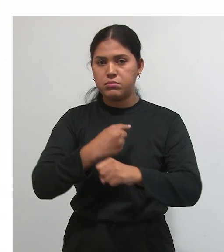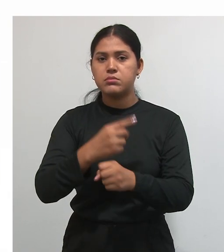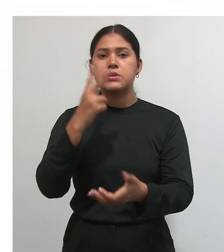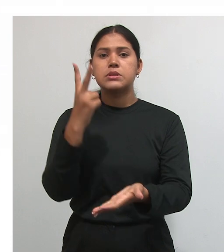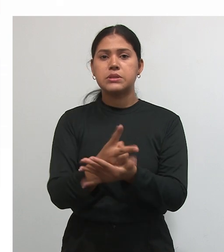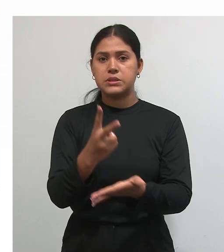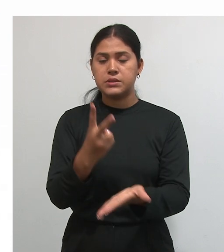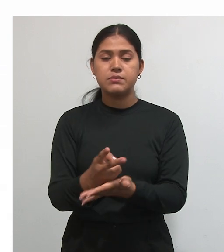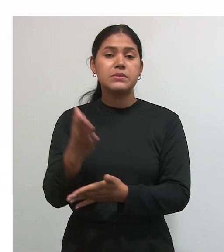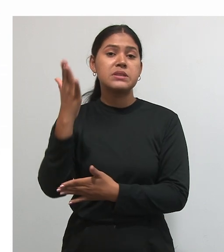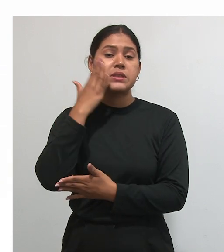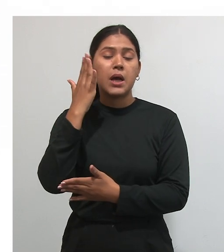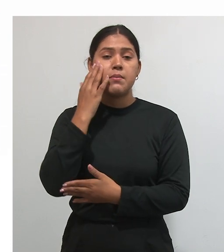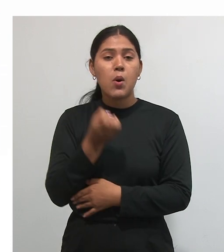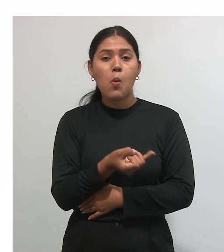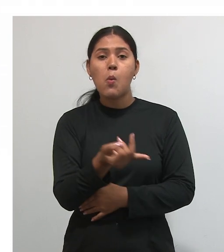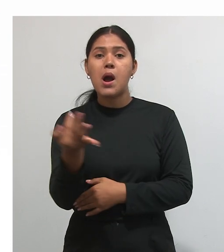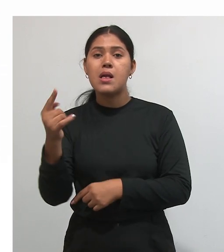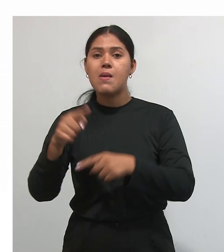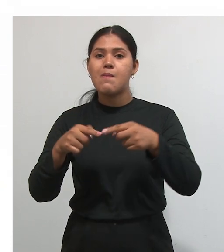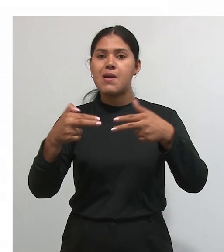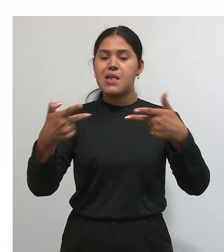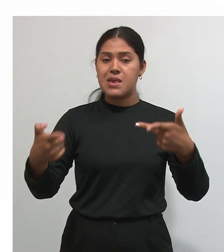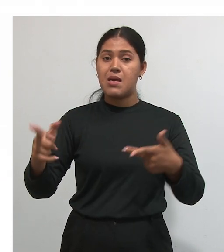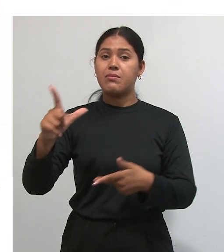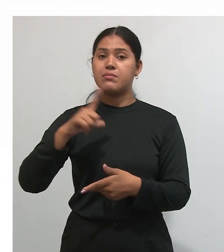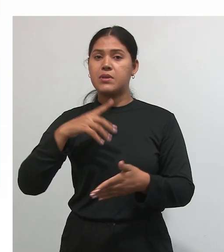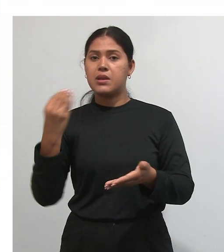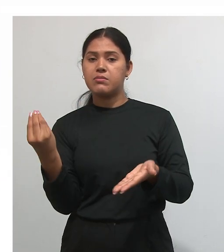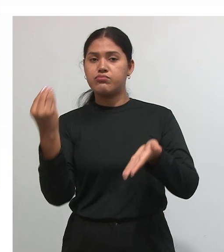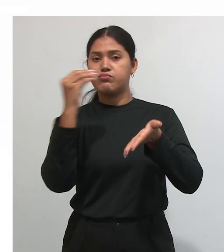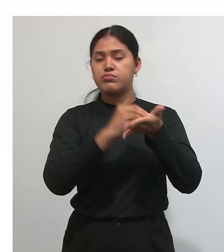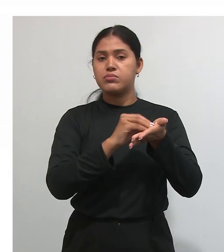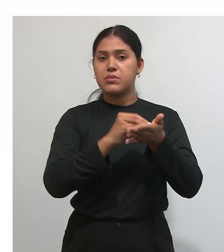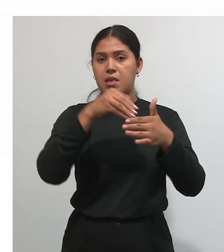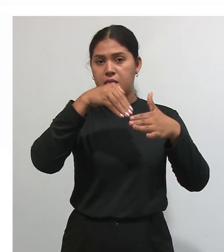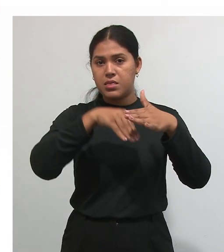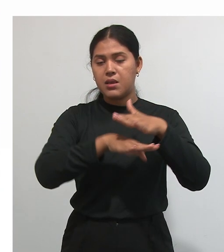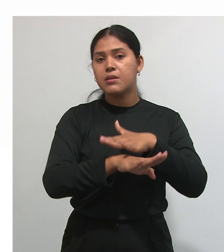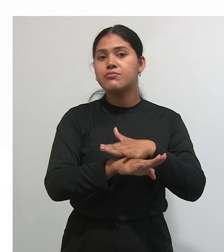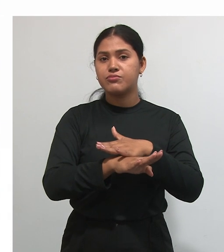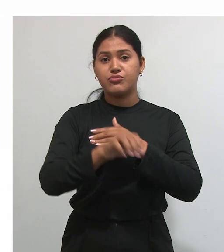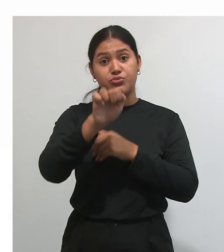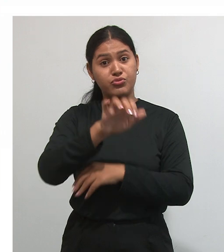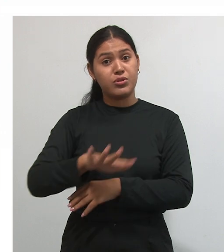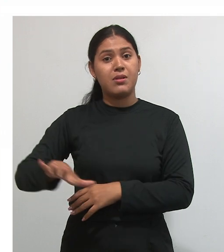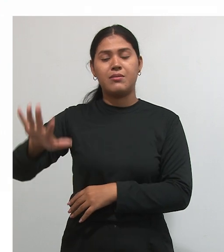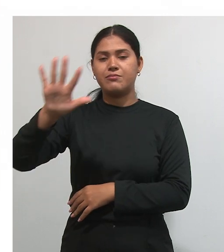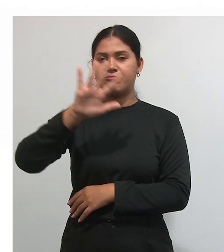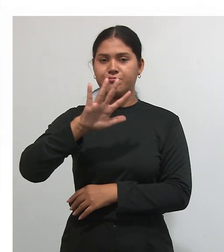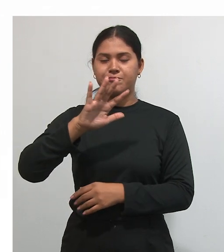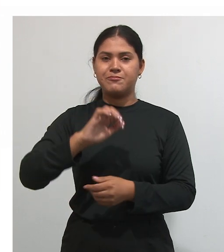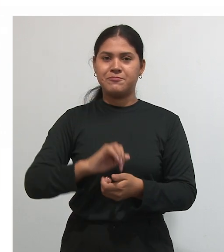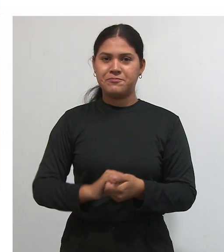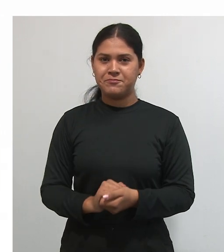Constar a existência física dos materiais e confirmar os saldos constantes do balanço